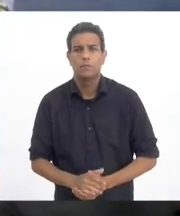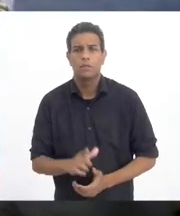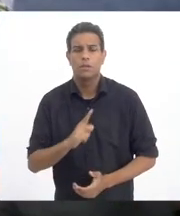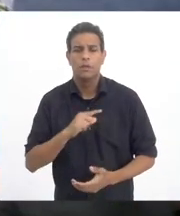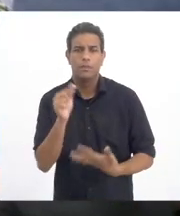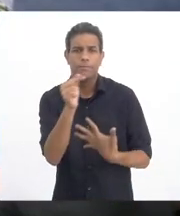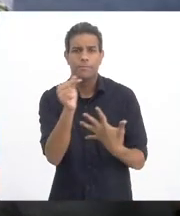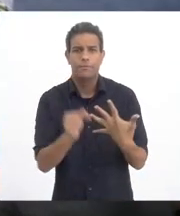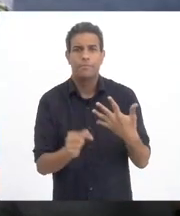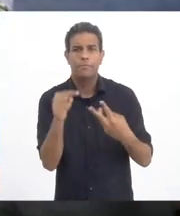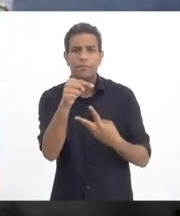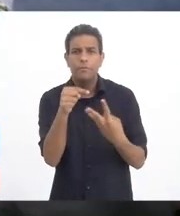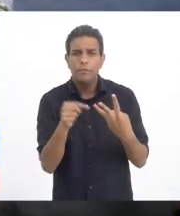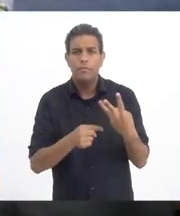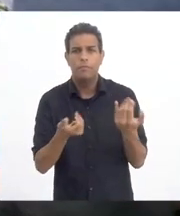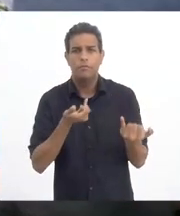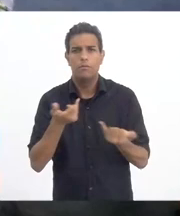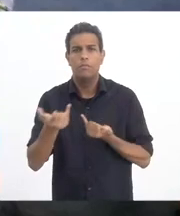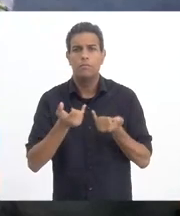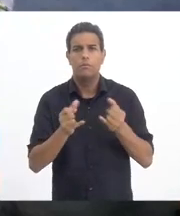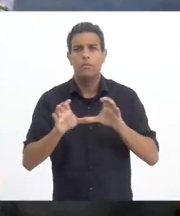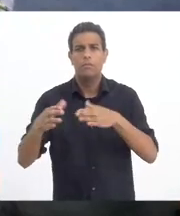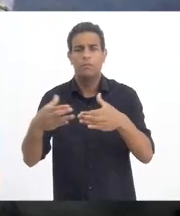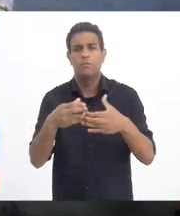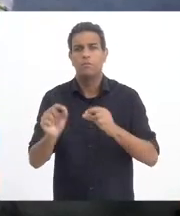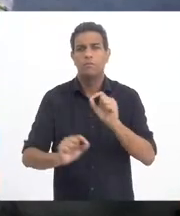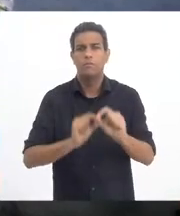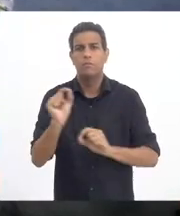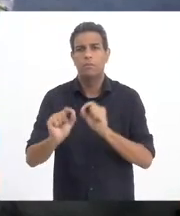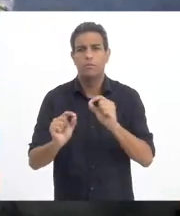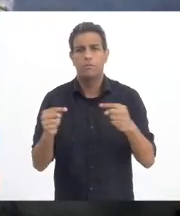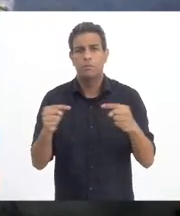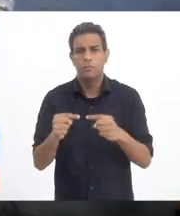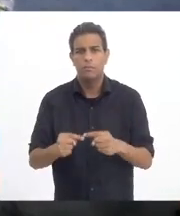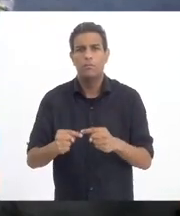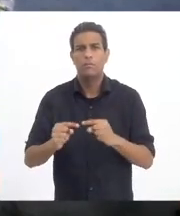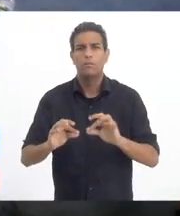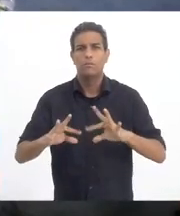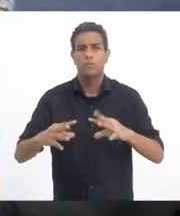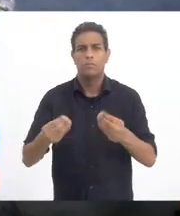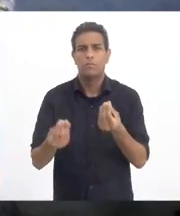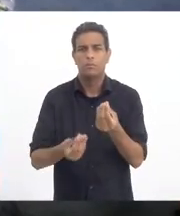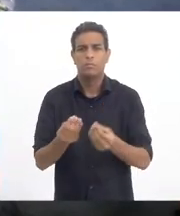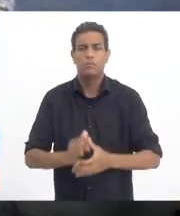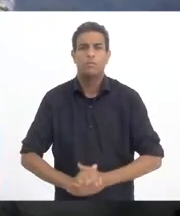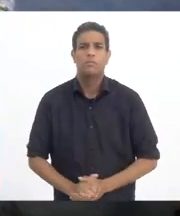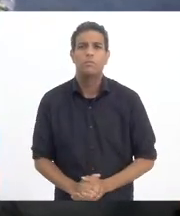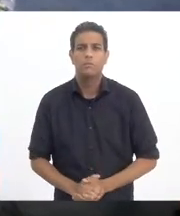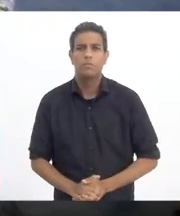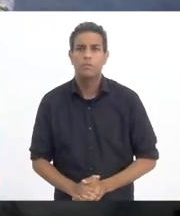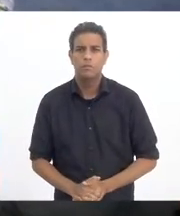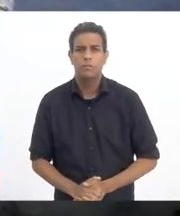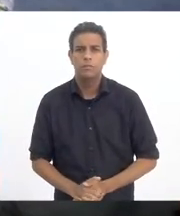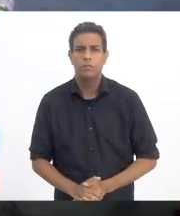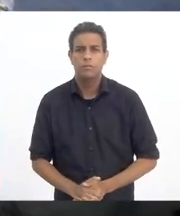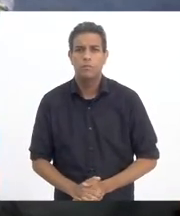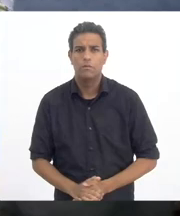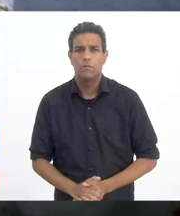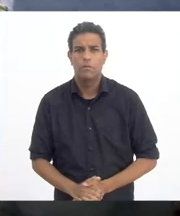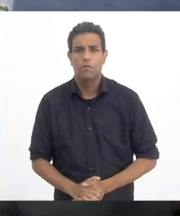3 minutos cronometrados para que todos possam falar. São muitos inscritos. Então, por favor, o Ricardo já pode se encaminhar aqui